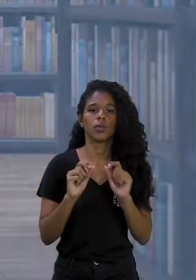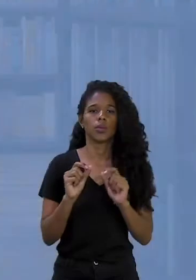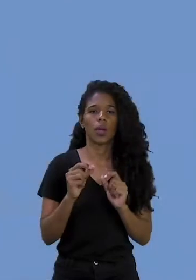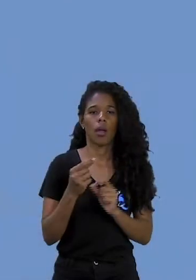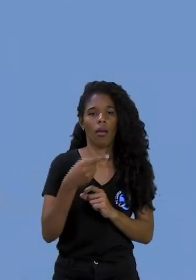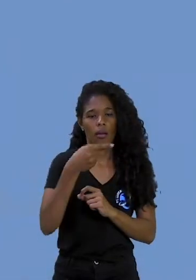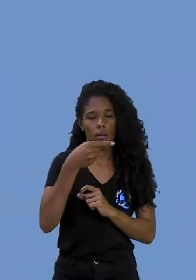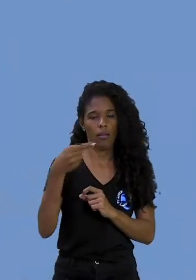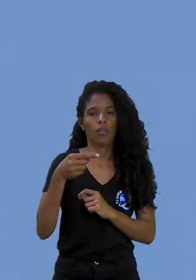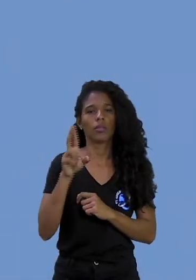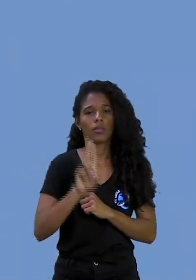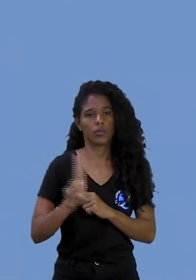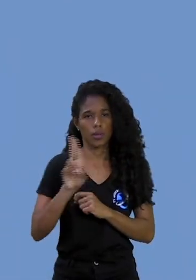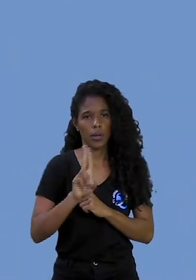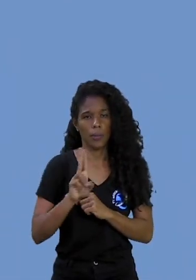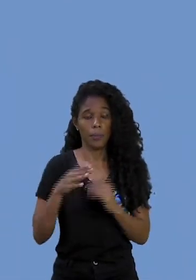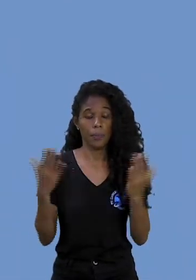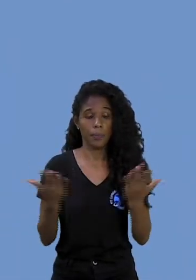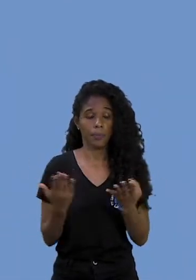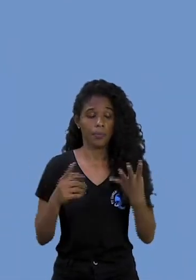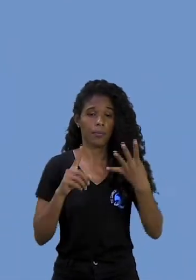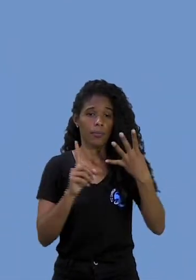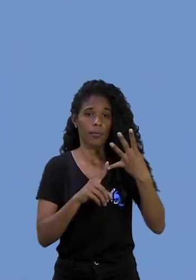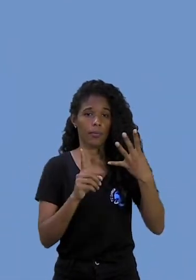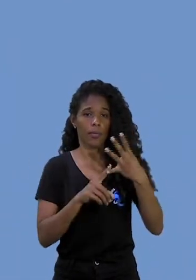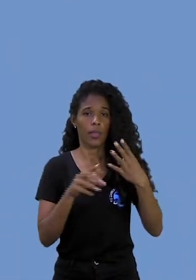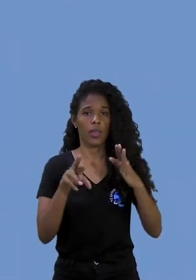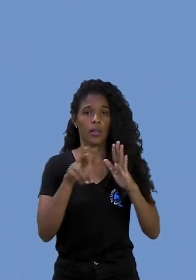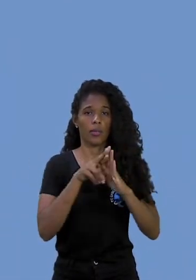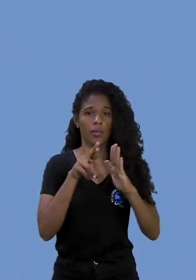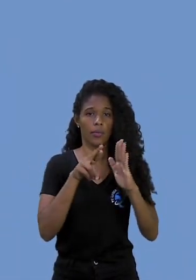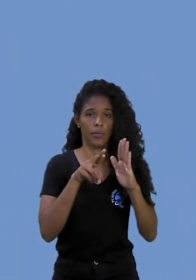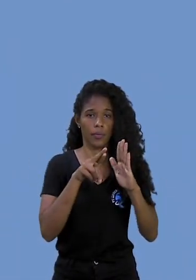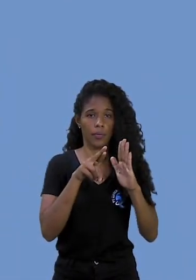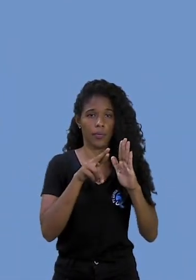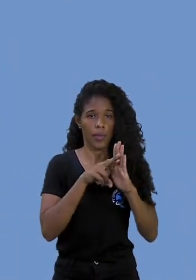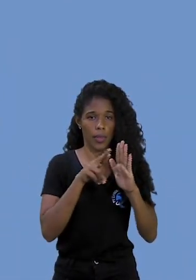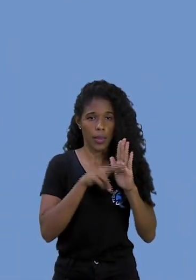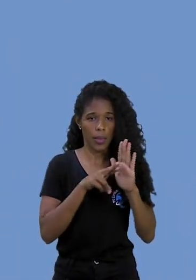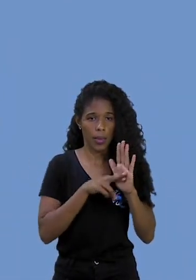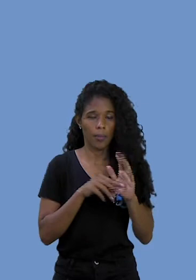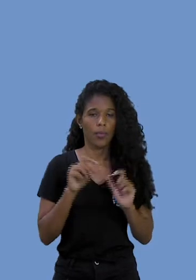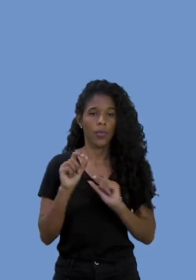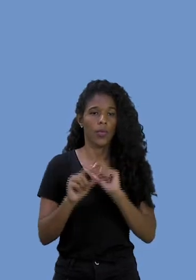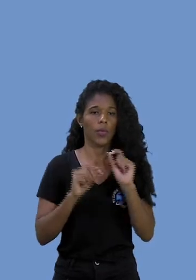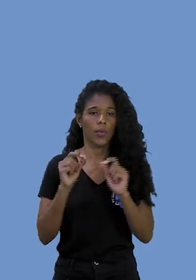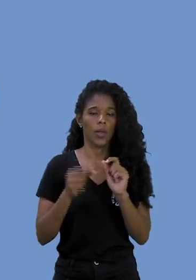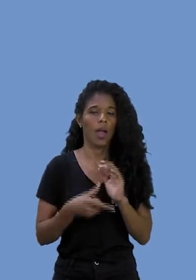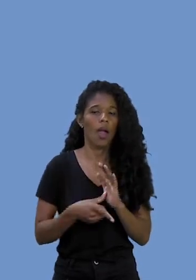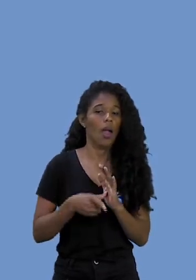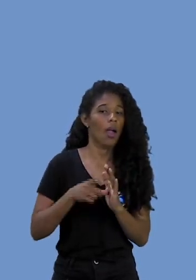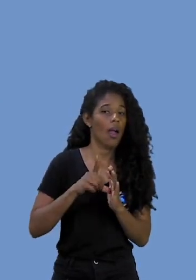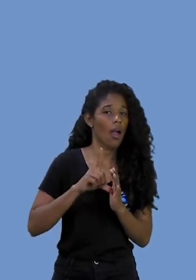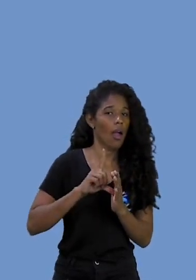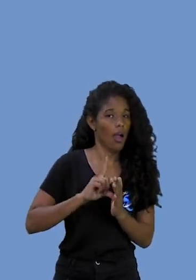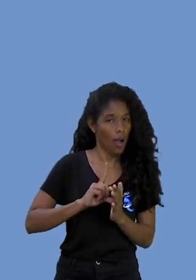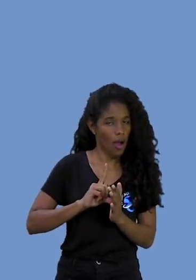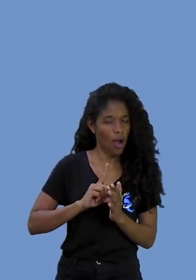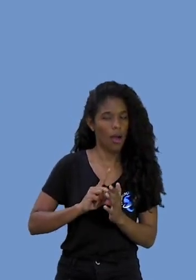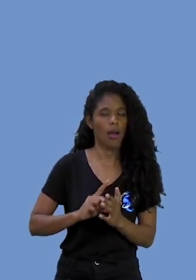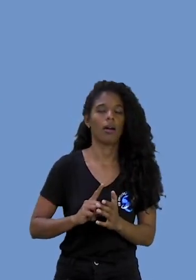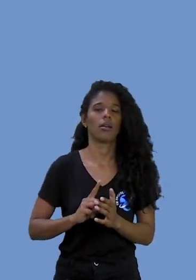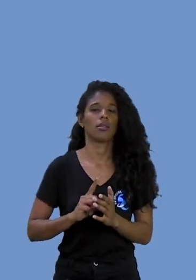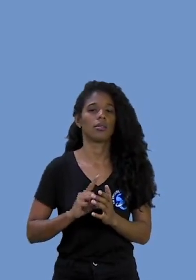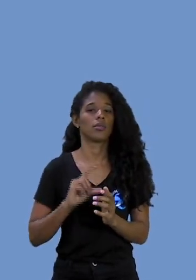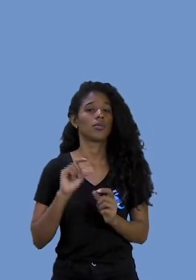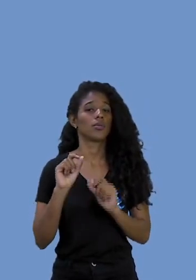palavrinhas. Quarta regrinha, antes de palavras iniciadas com H. Então, super-homem